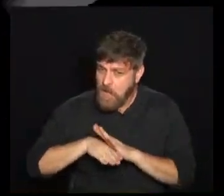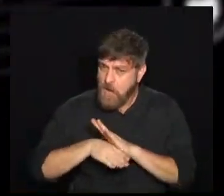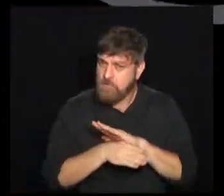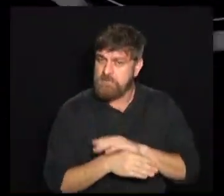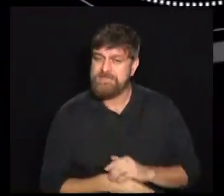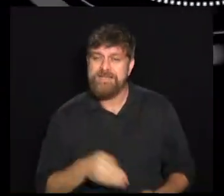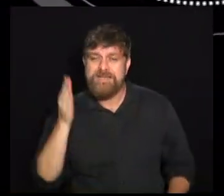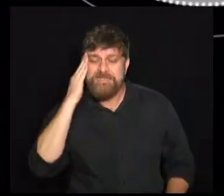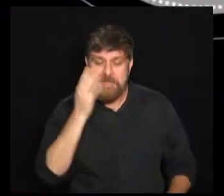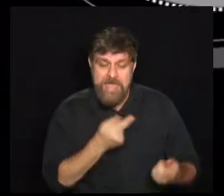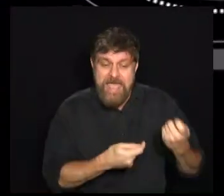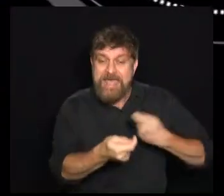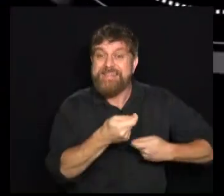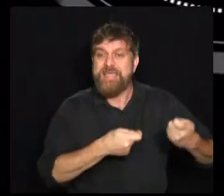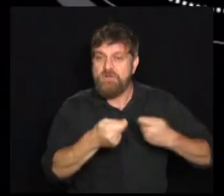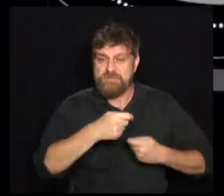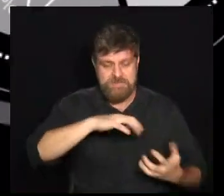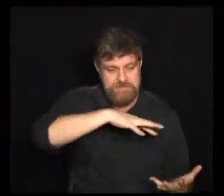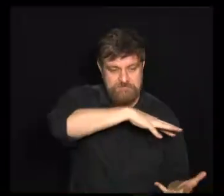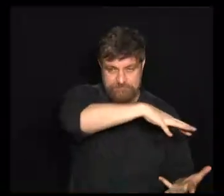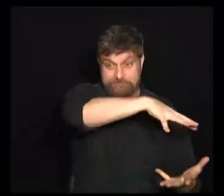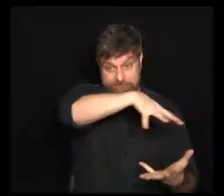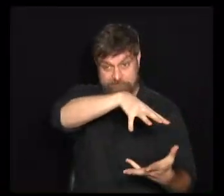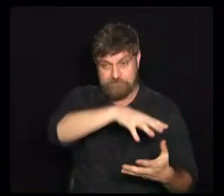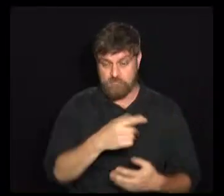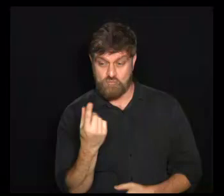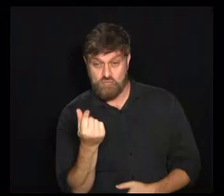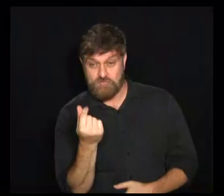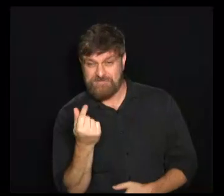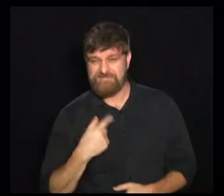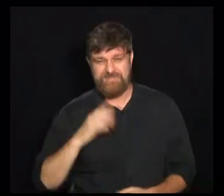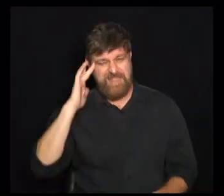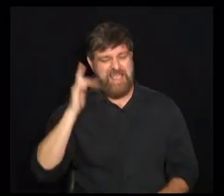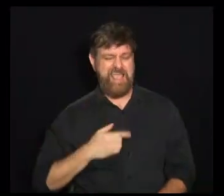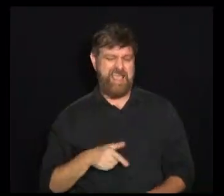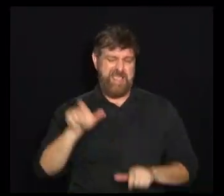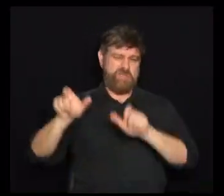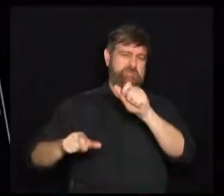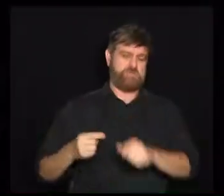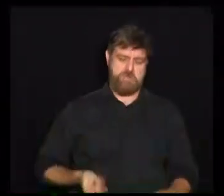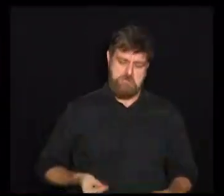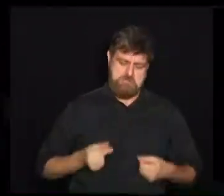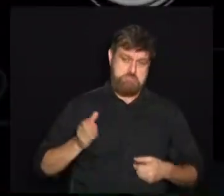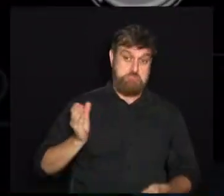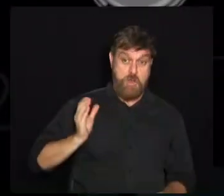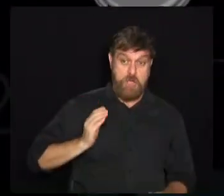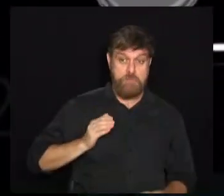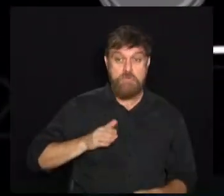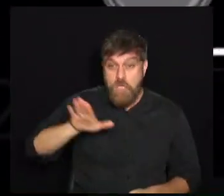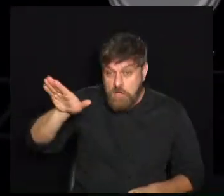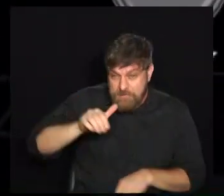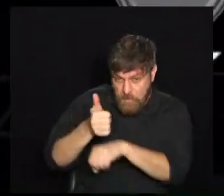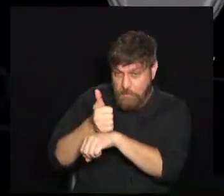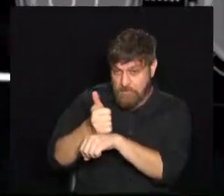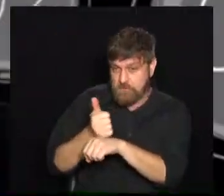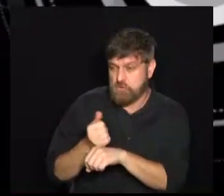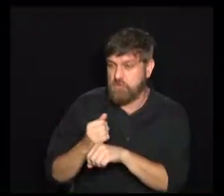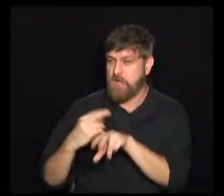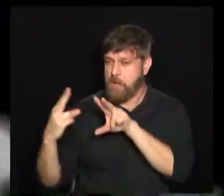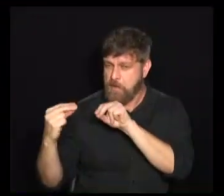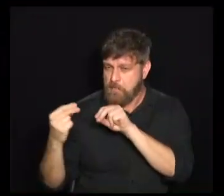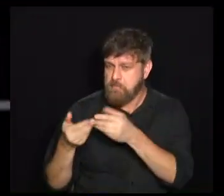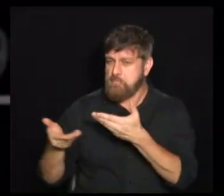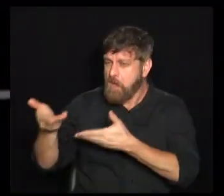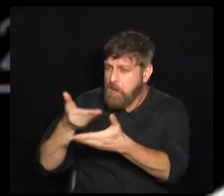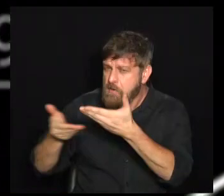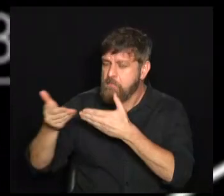as notícias das negociações do mercado financeiro ou acha que isso aí é coisa de rico? Eu falei com um economista e ele explicou como